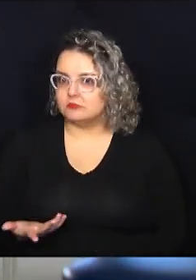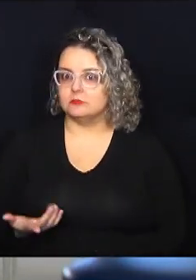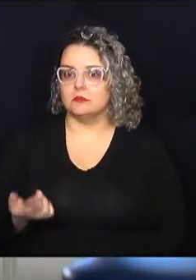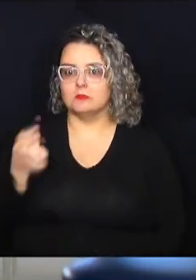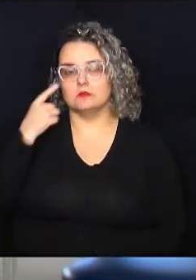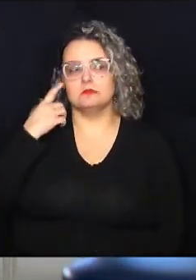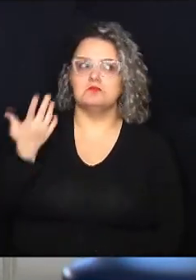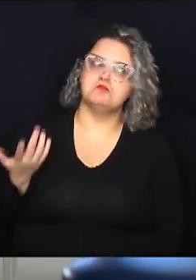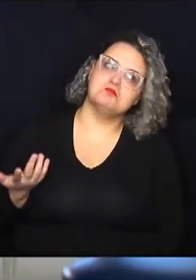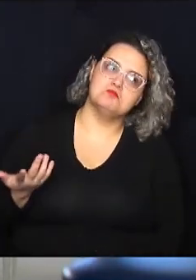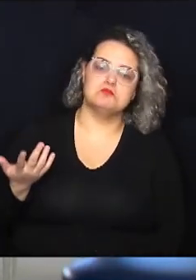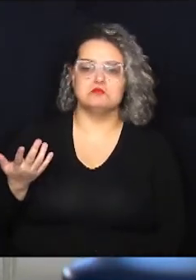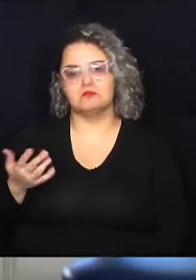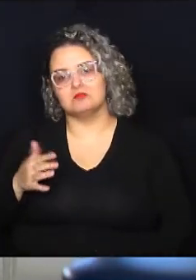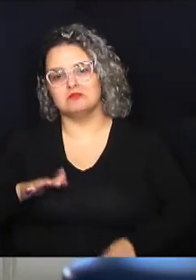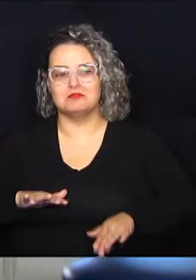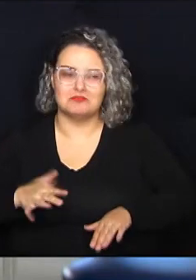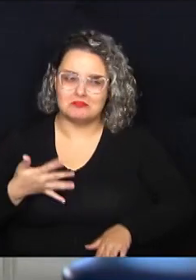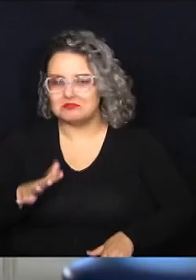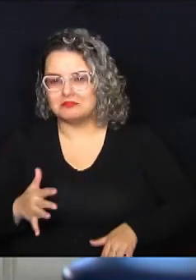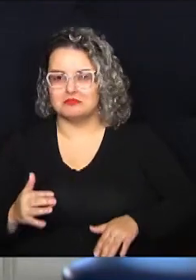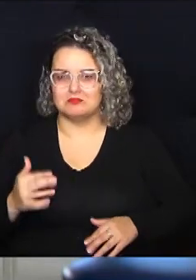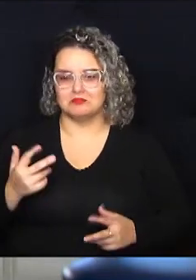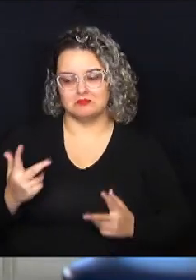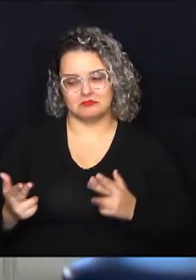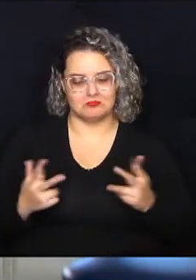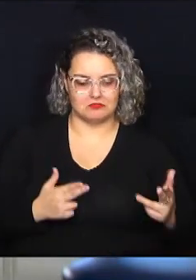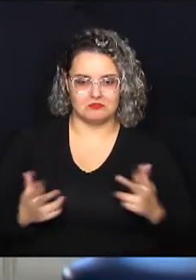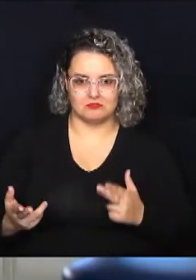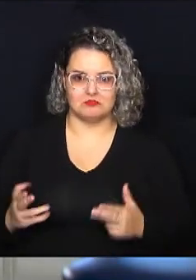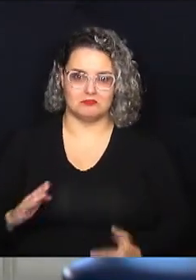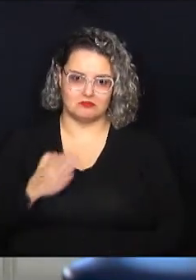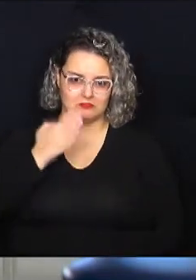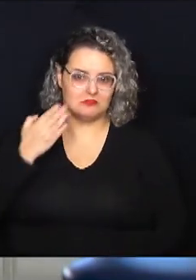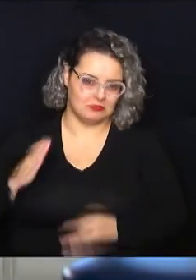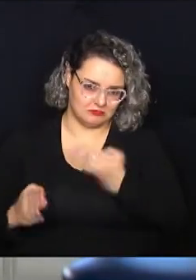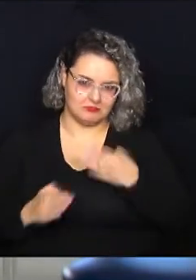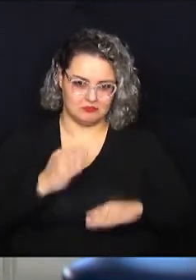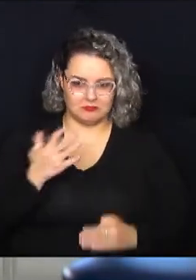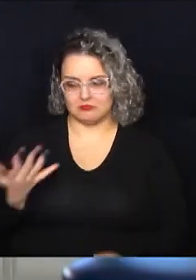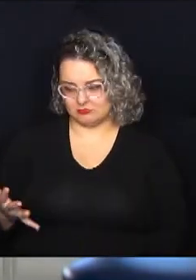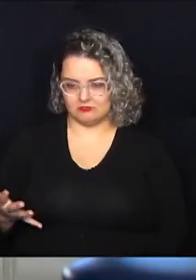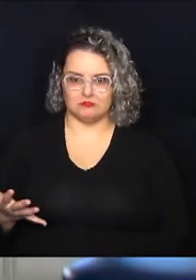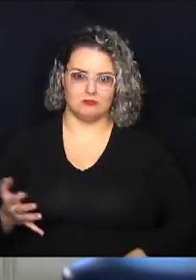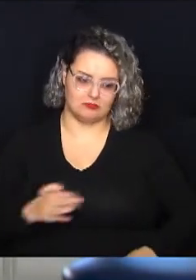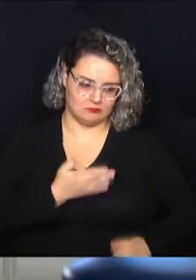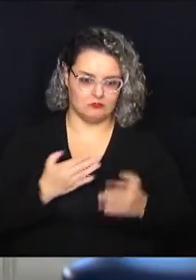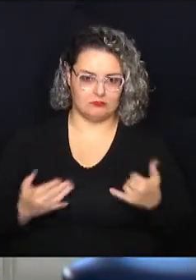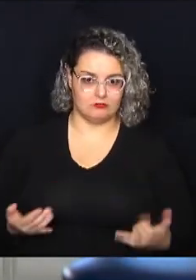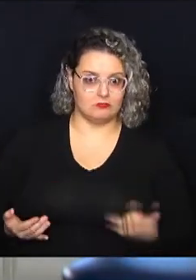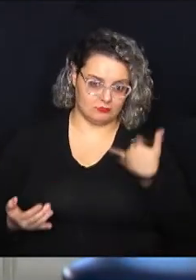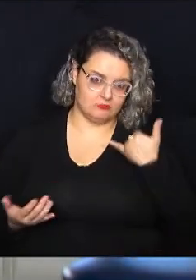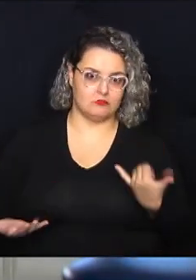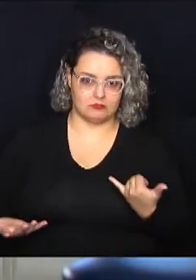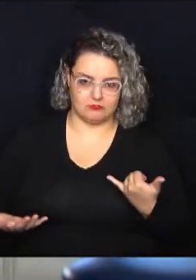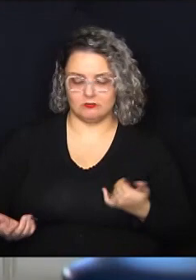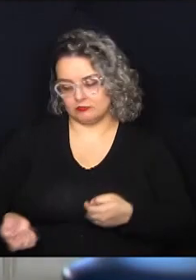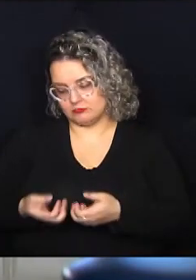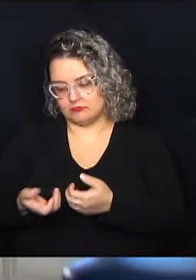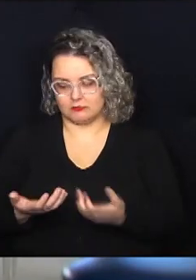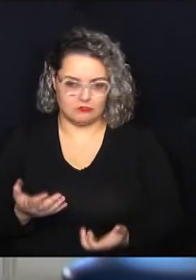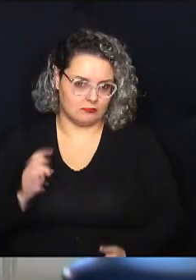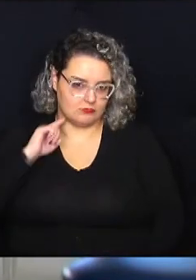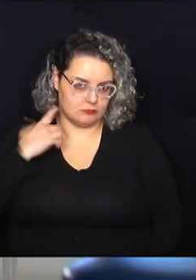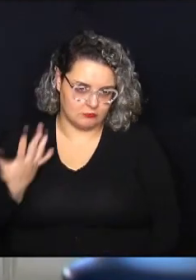que teria mais ou menos a mesma quantidade de bactérias que teria na mão teria no celular penso você segura o celular fica